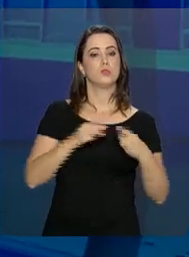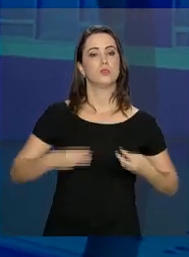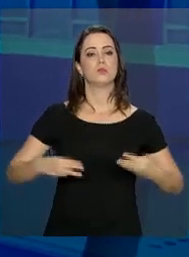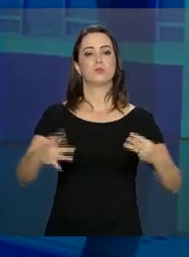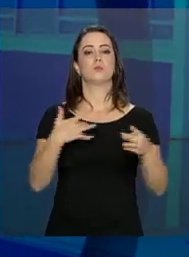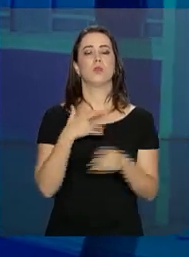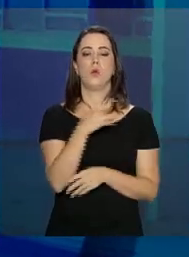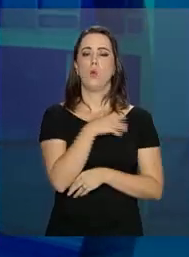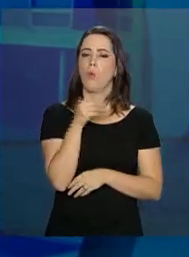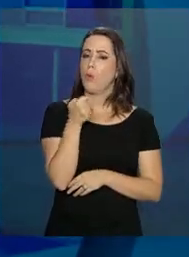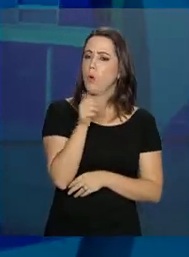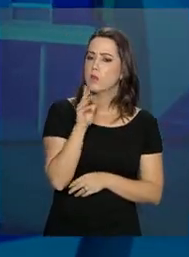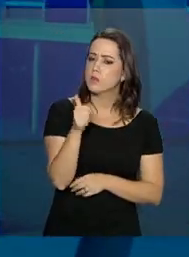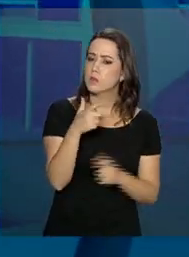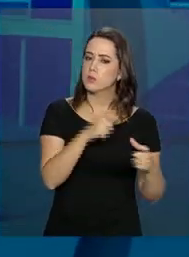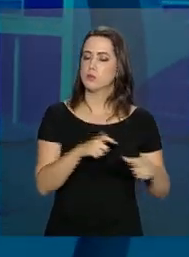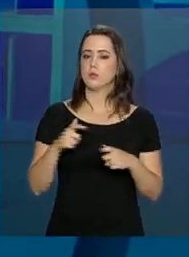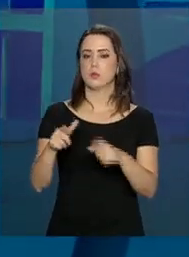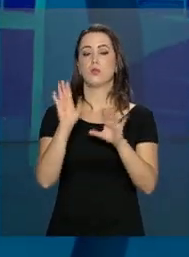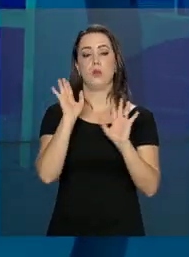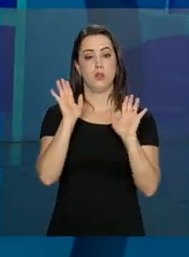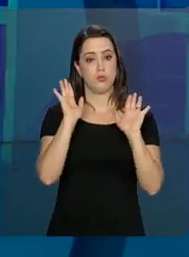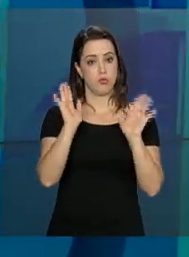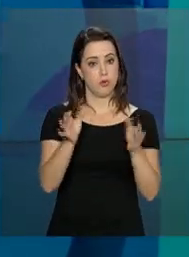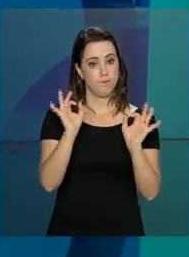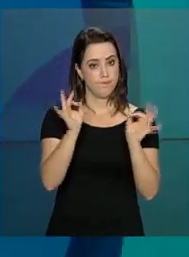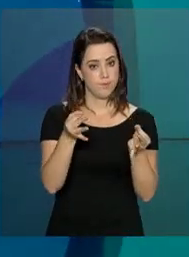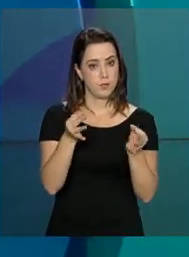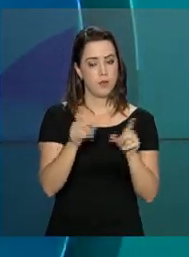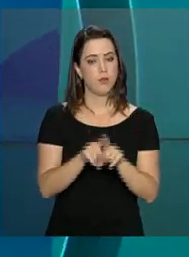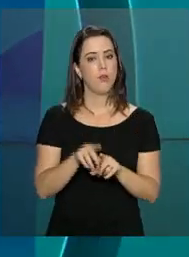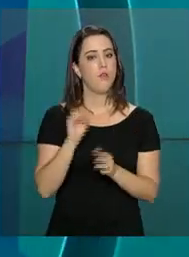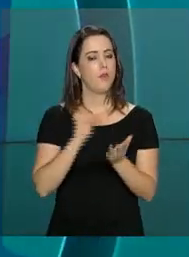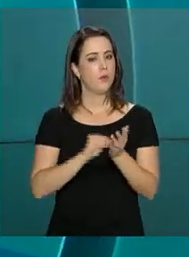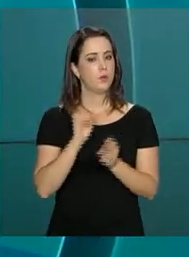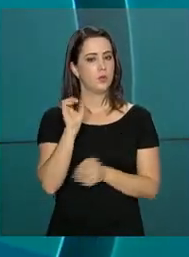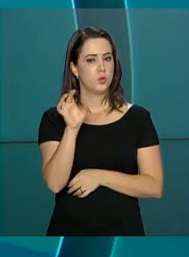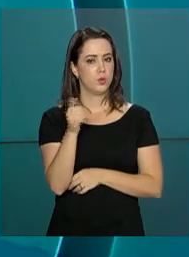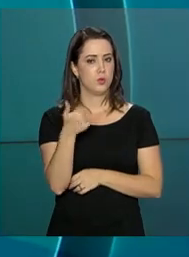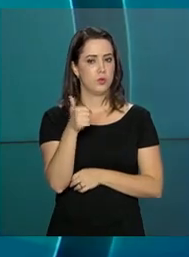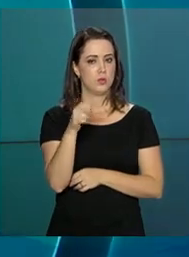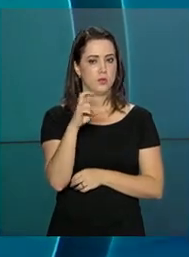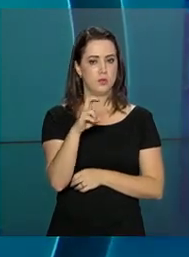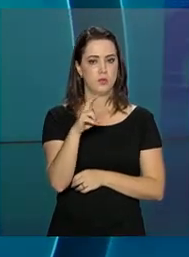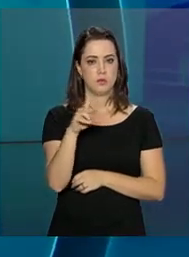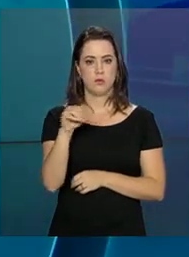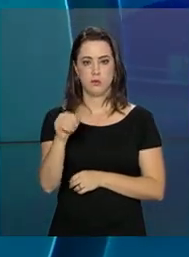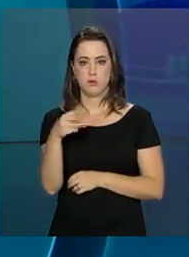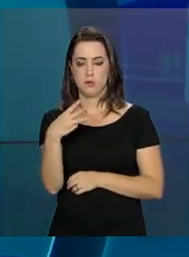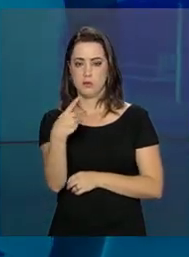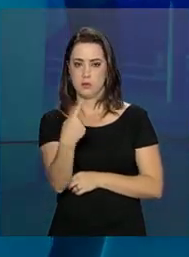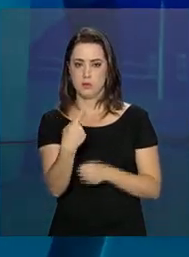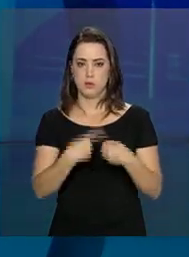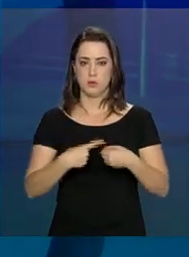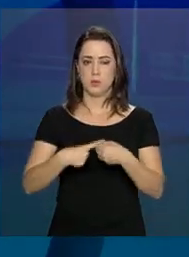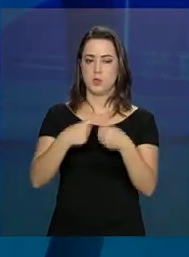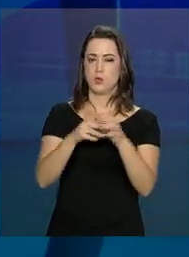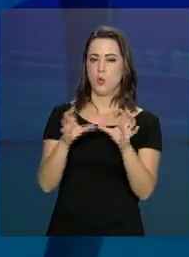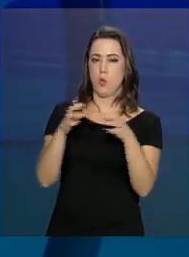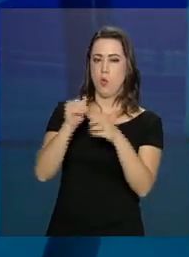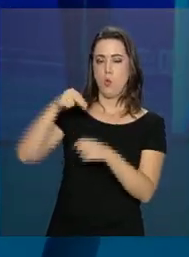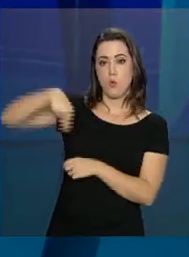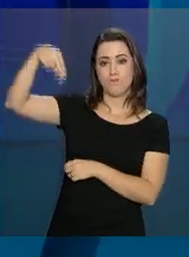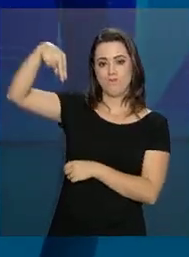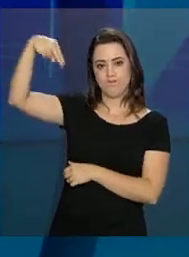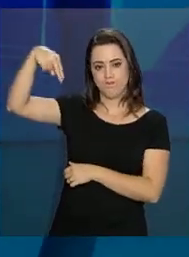saúde quase todos os postos foram preenchidos restam apenas 115 vagas em 31 municípios grande parte na